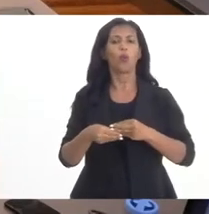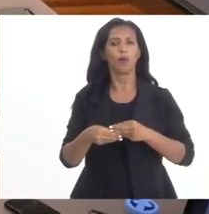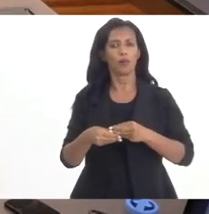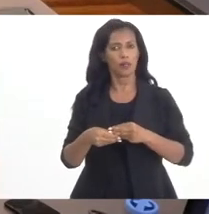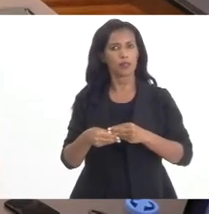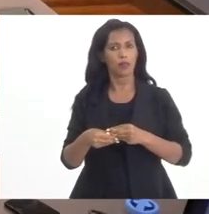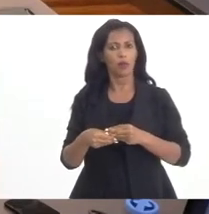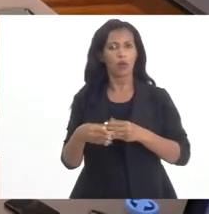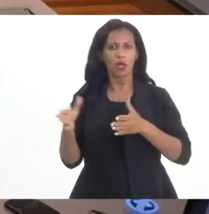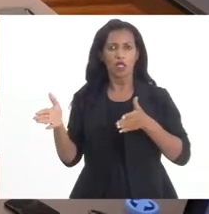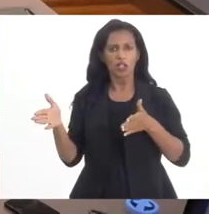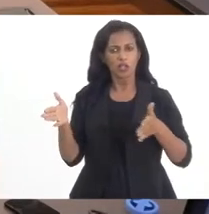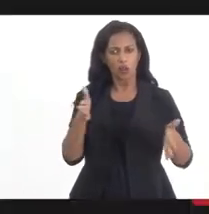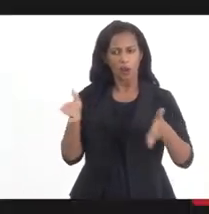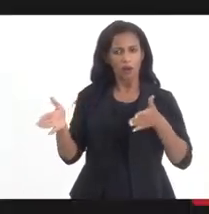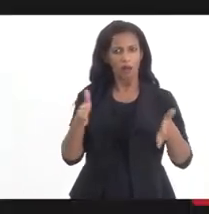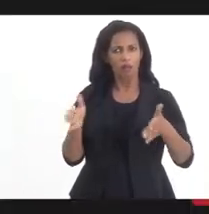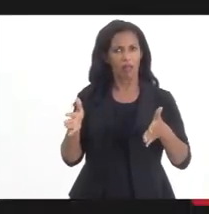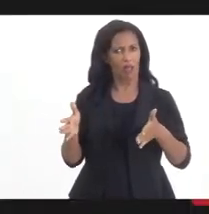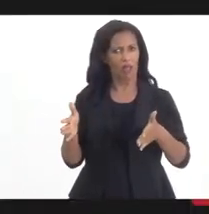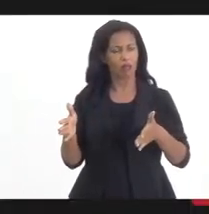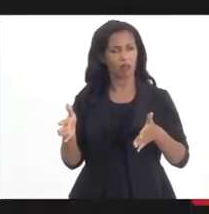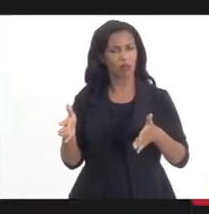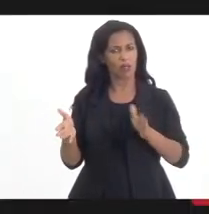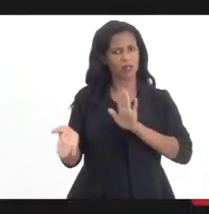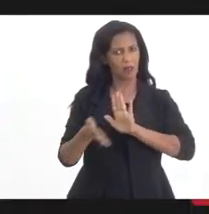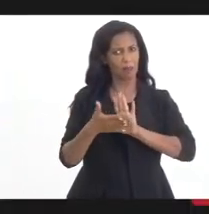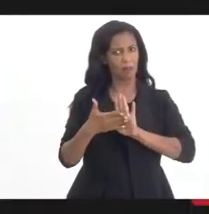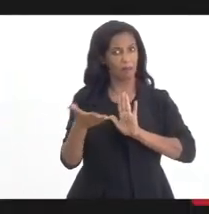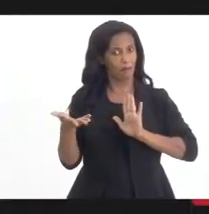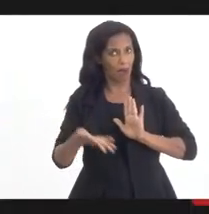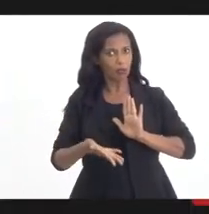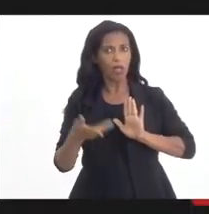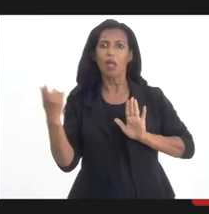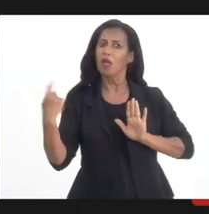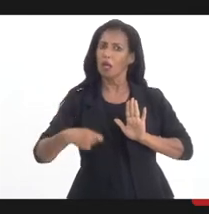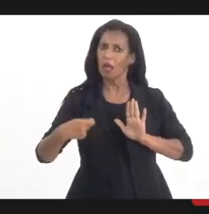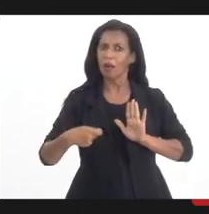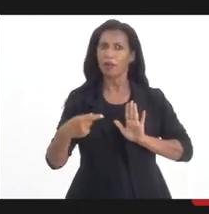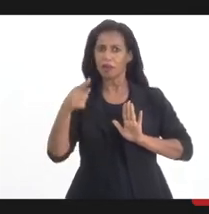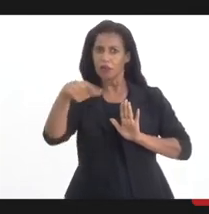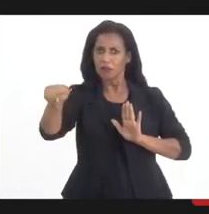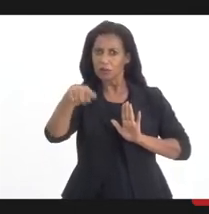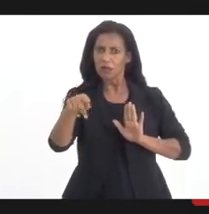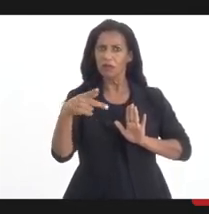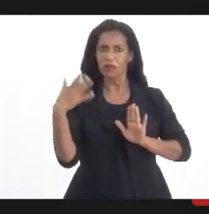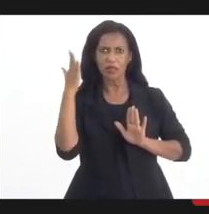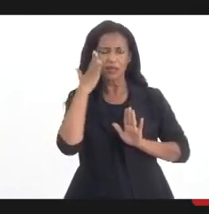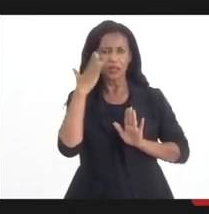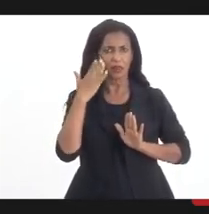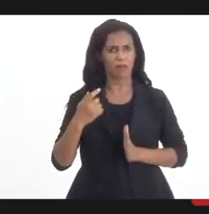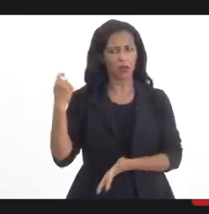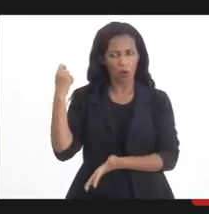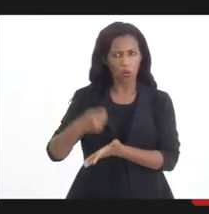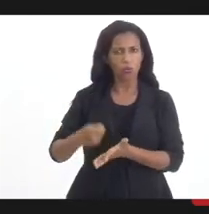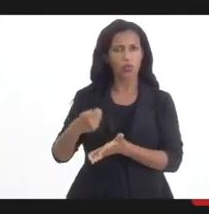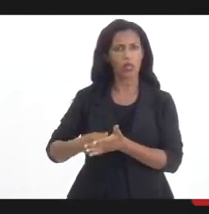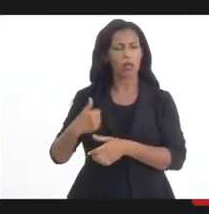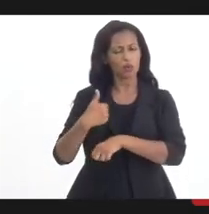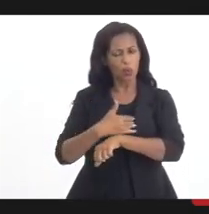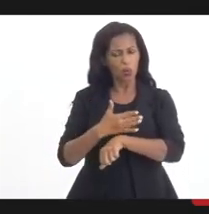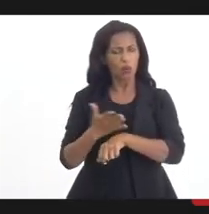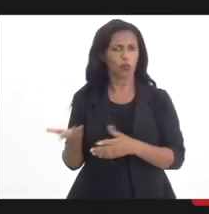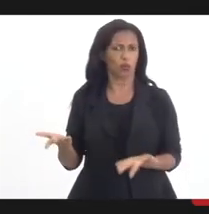que estão alinhados com o governo do Estado nesse momento e nessa pauta, é preciso dizer isso para vocês. Né? Nós que lutamos o tempo todo contra